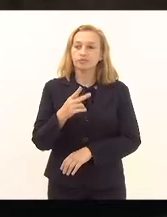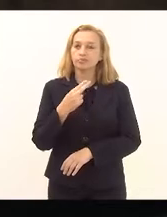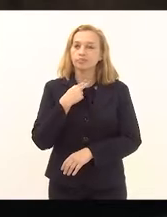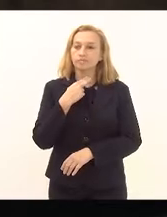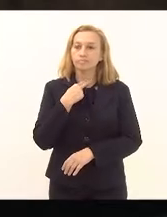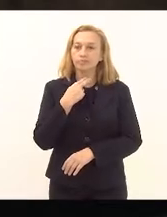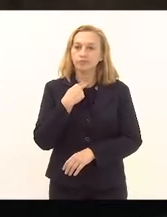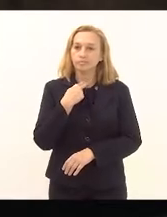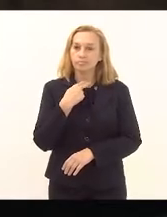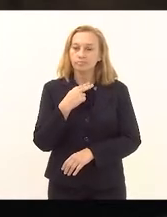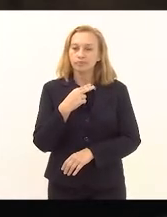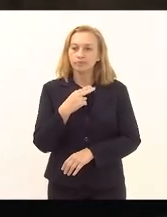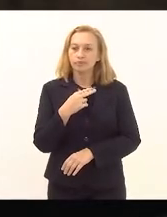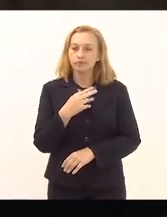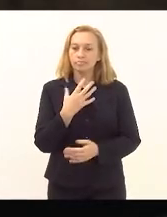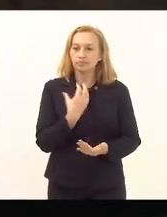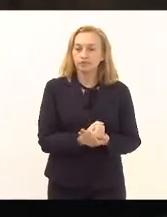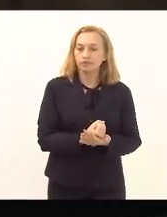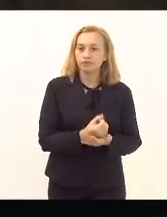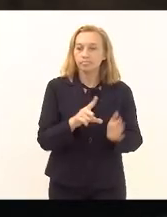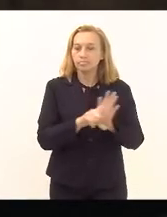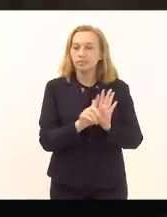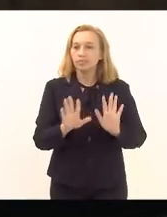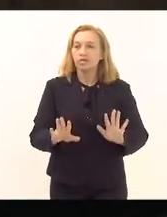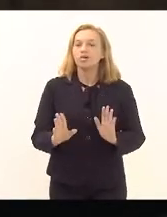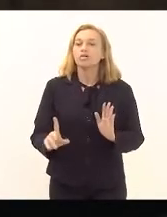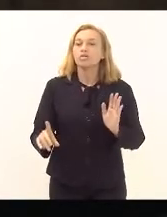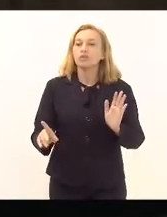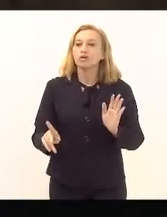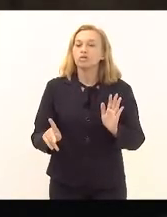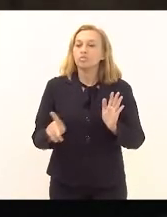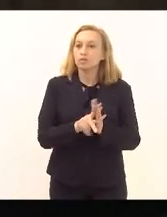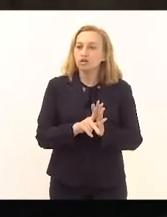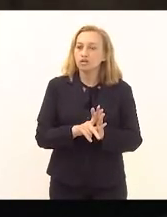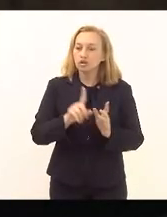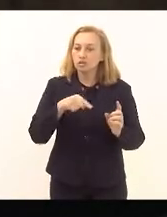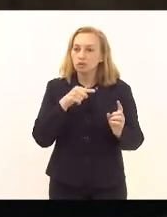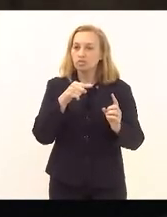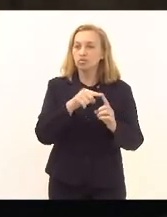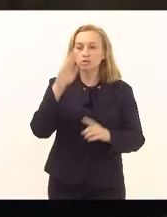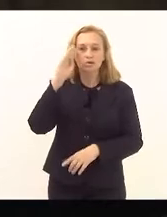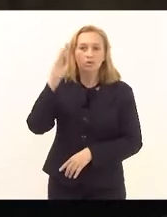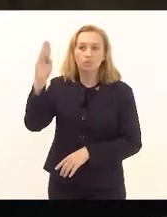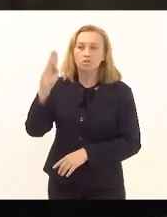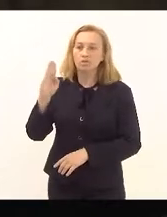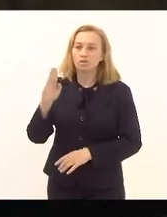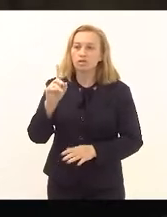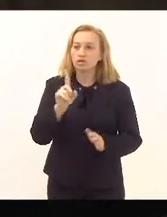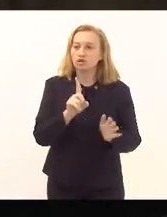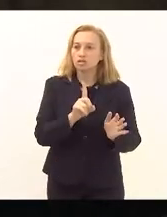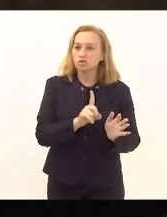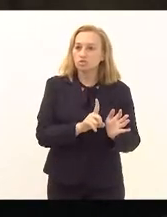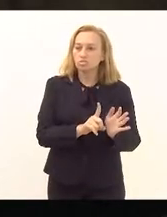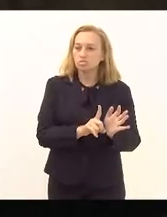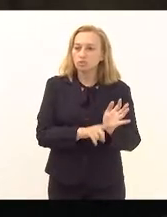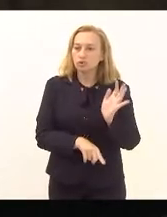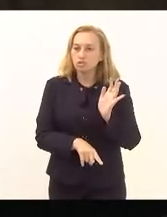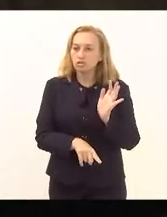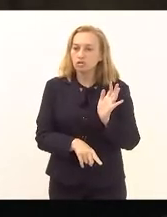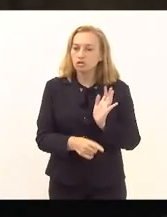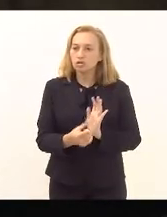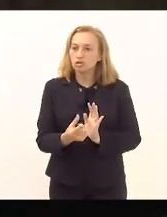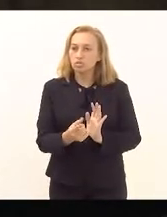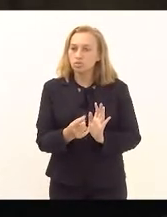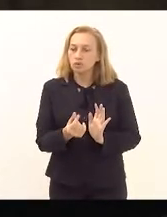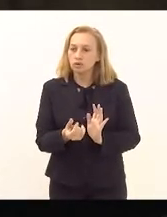tramitar. Então, a justificativa do projeto é a seguinte: o projeto em tela tem como objetivo principal desonerar parte do custo